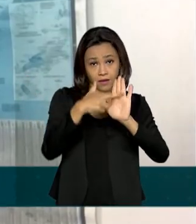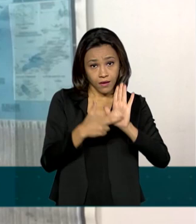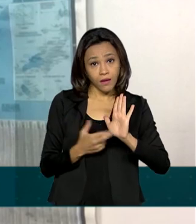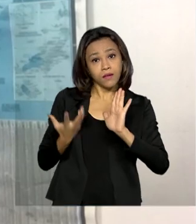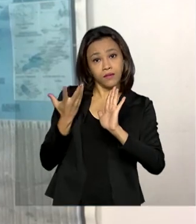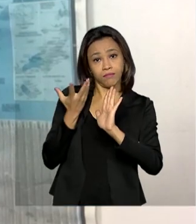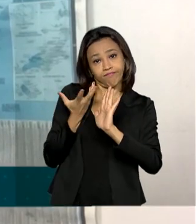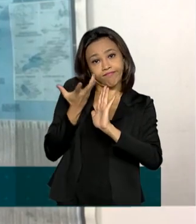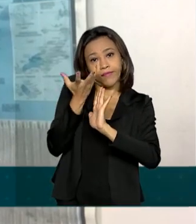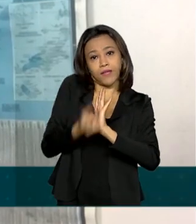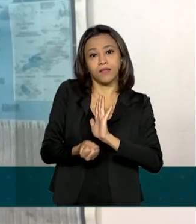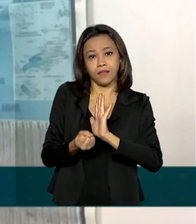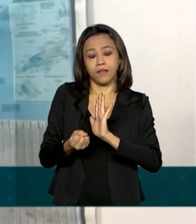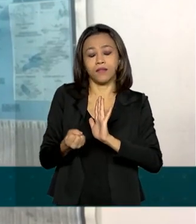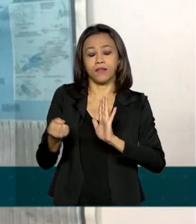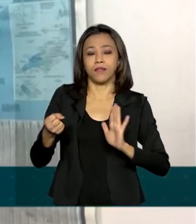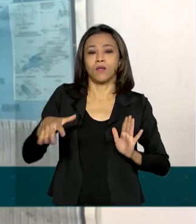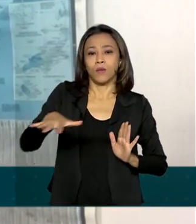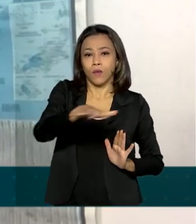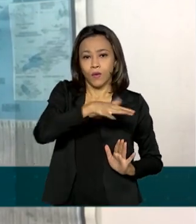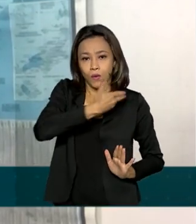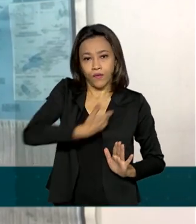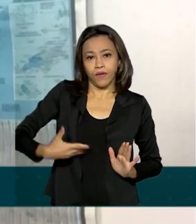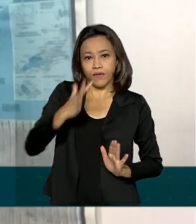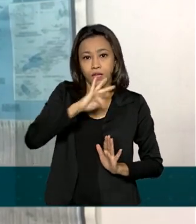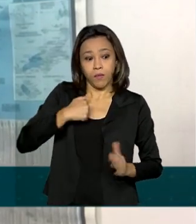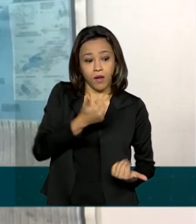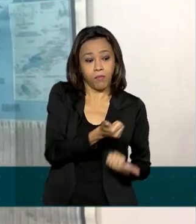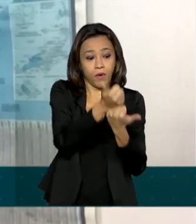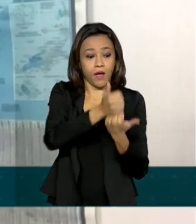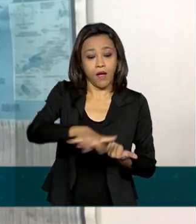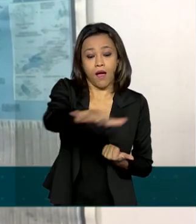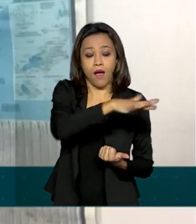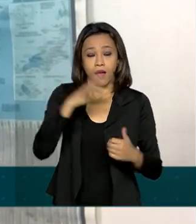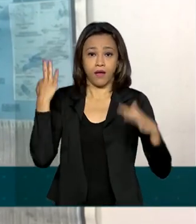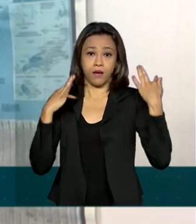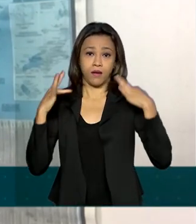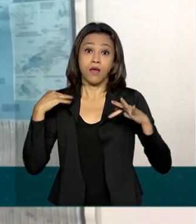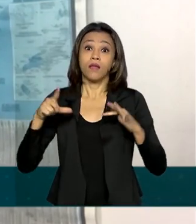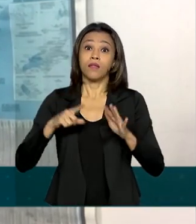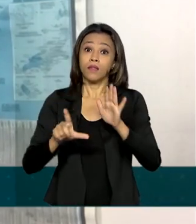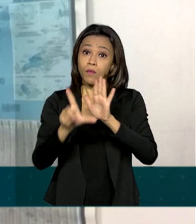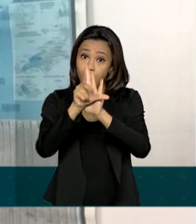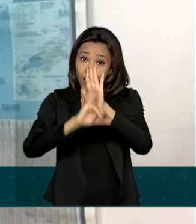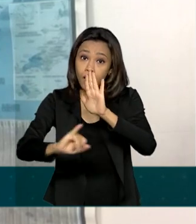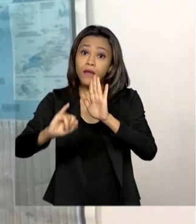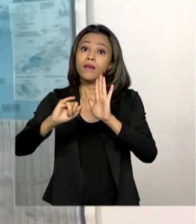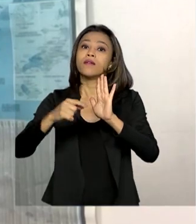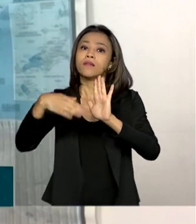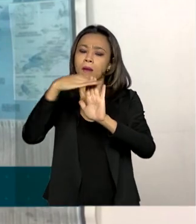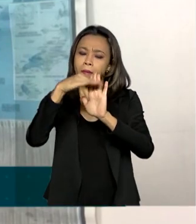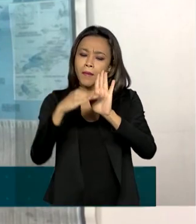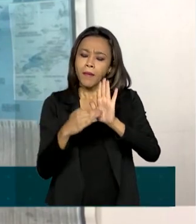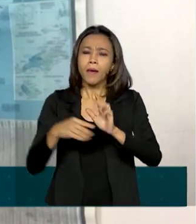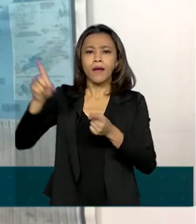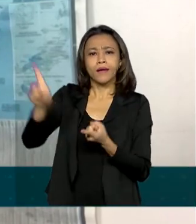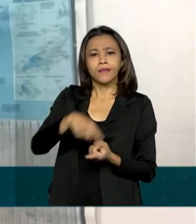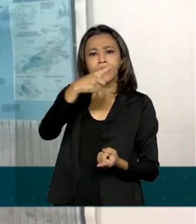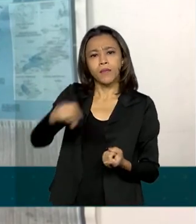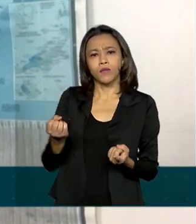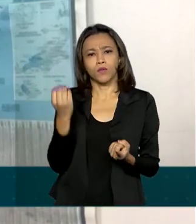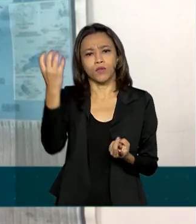governo federal para socorrer o setor de turismo está a criação de uma lei com regras para cancelamentos e remarcações de